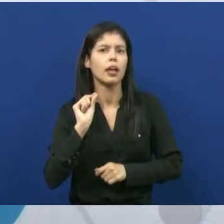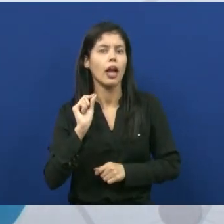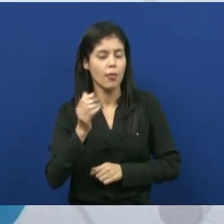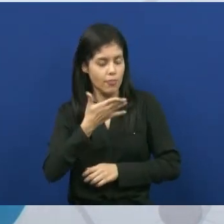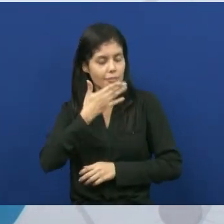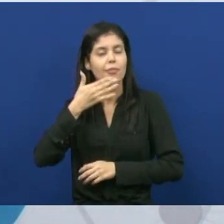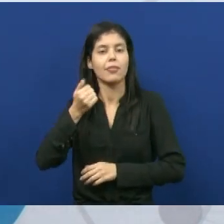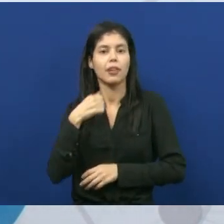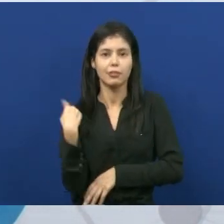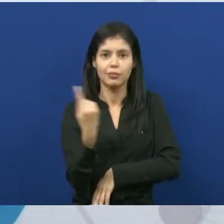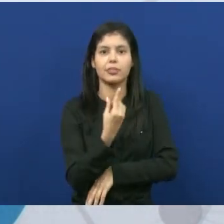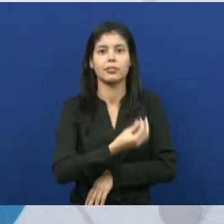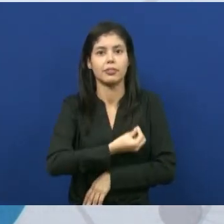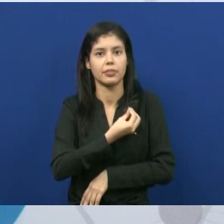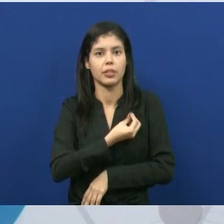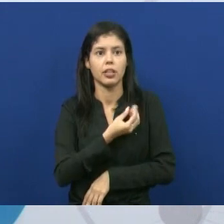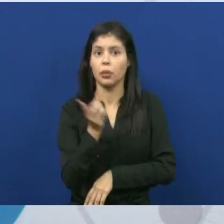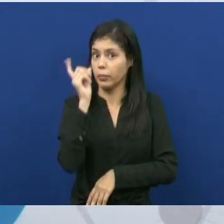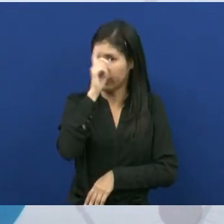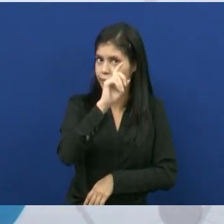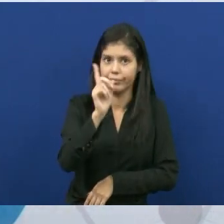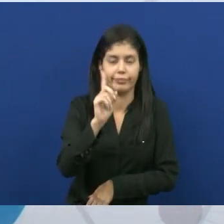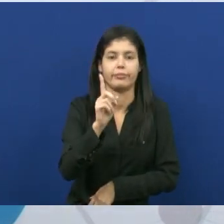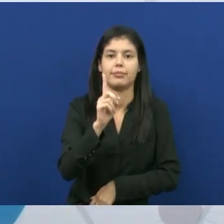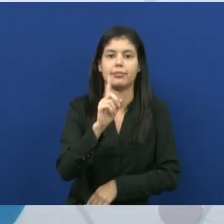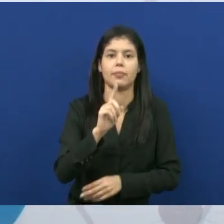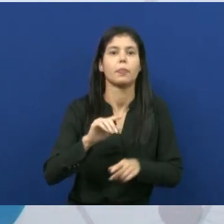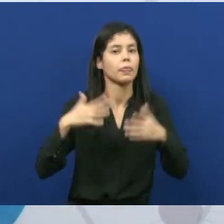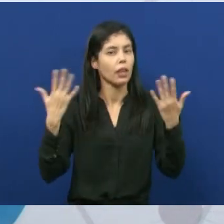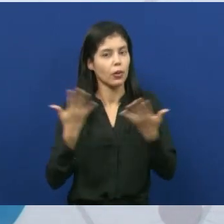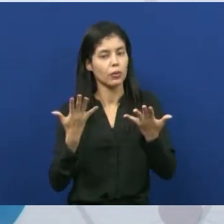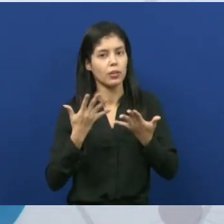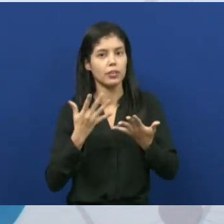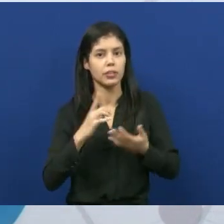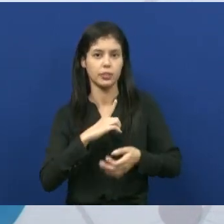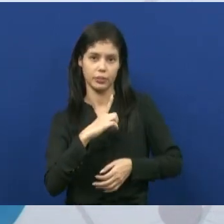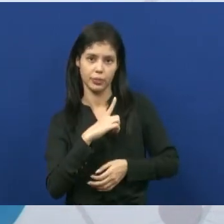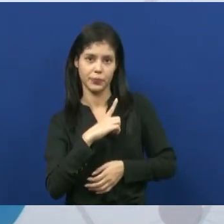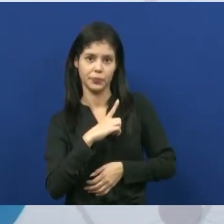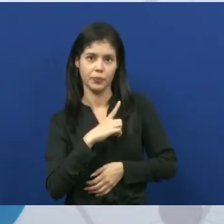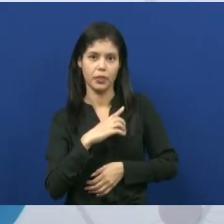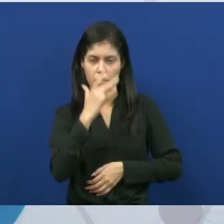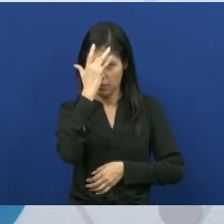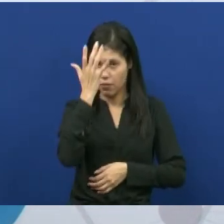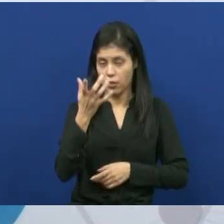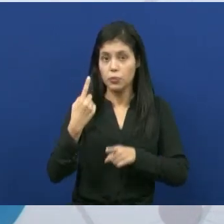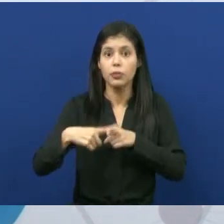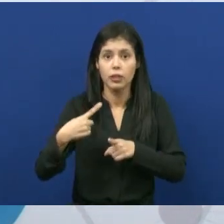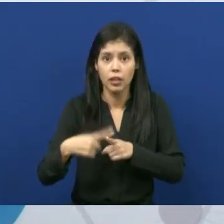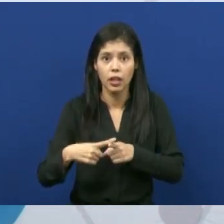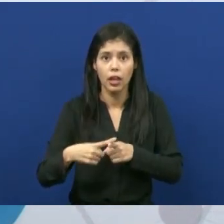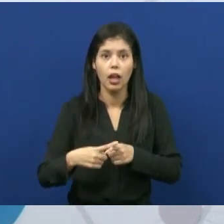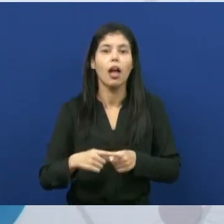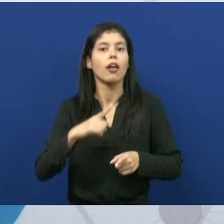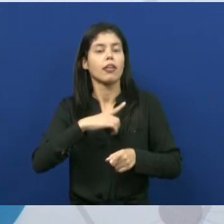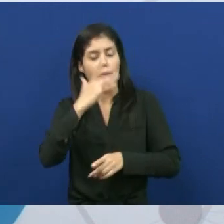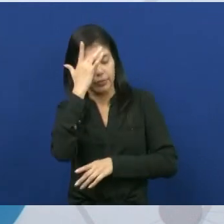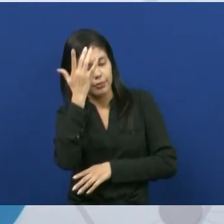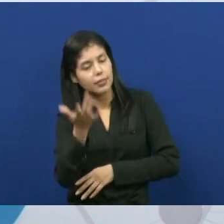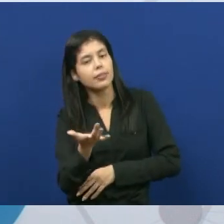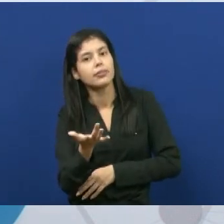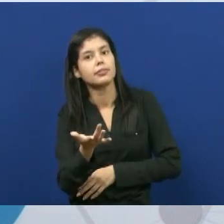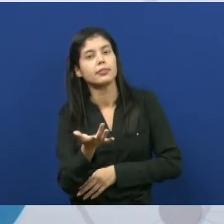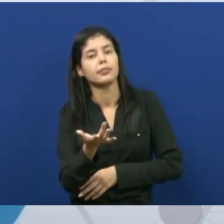para facilitar nossa vida e não para dificultar hoje nós temos com mais facilidade porque porque só mais